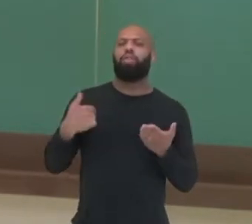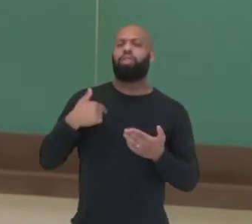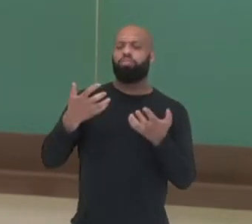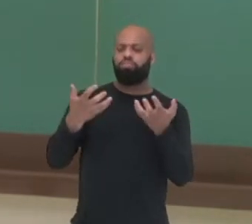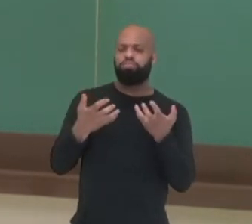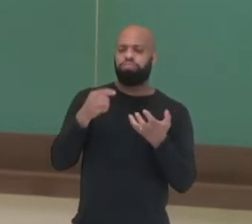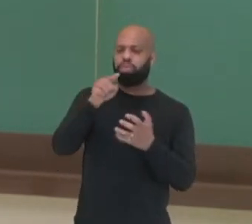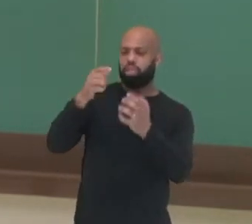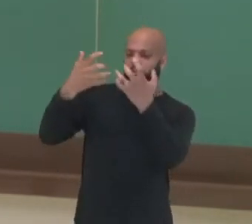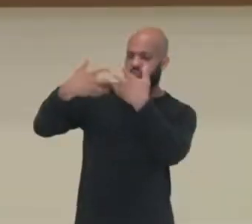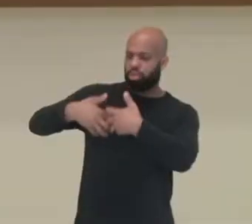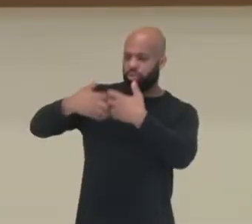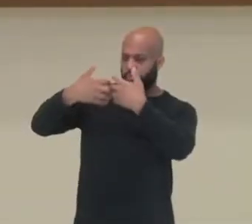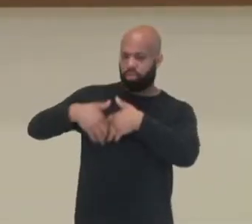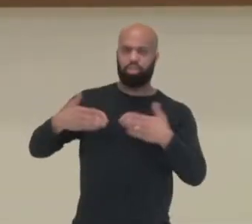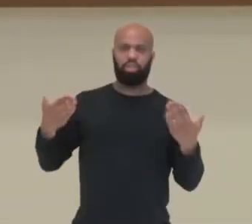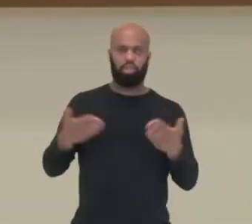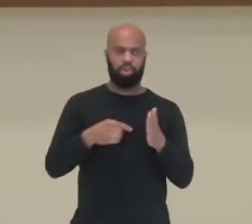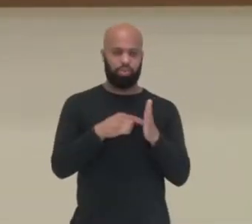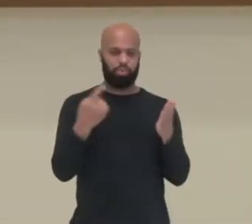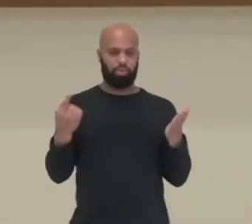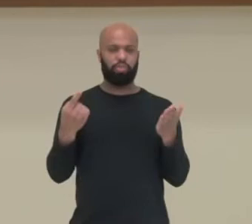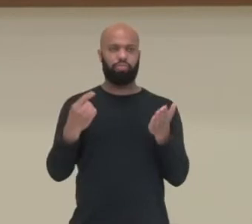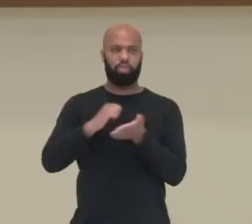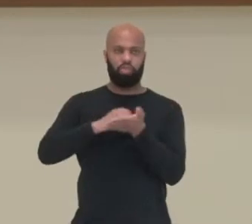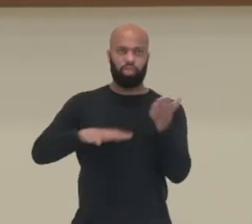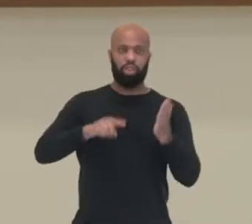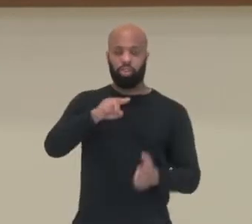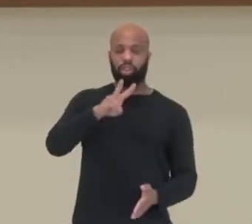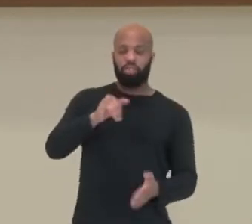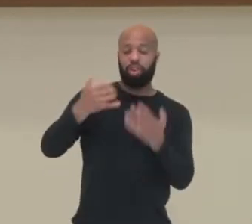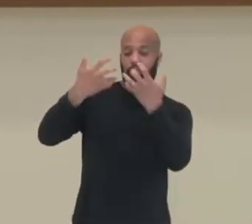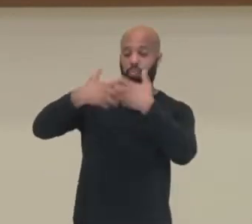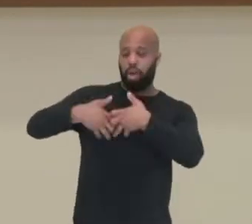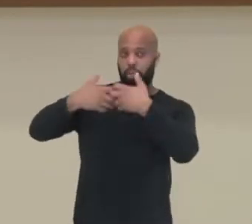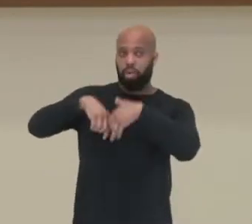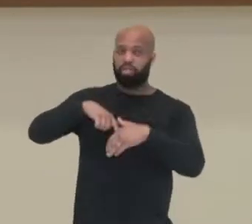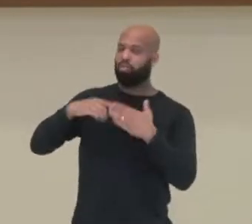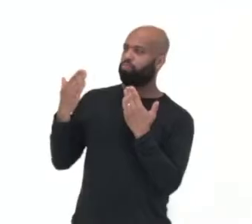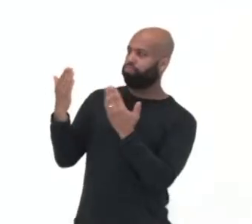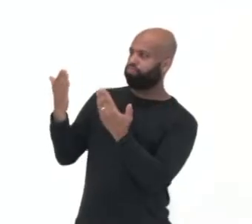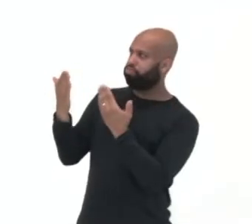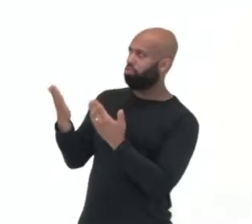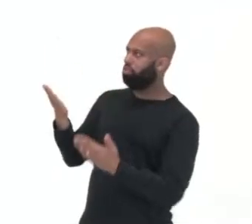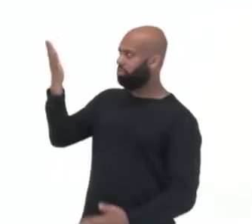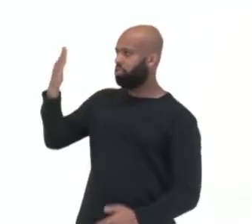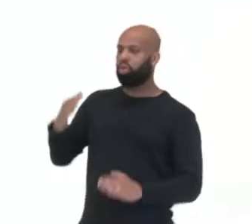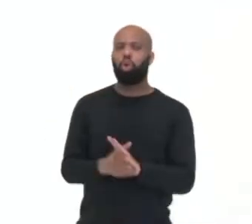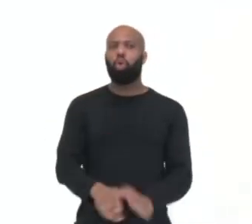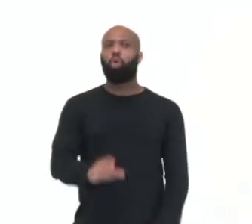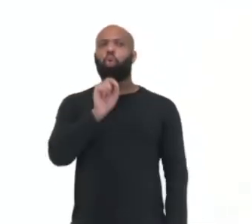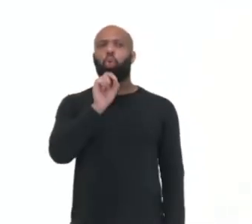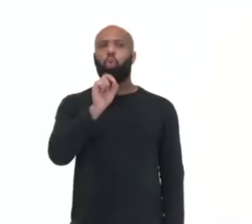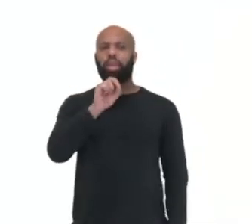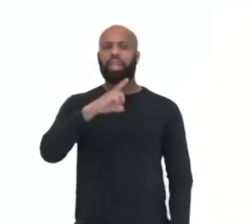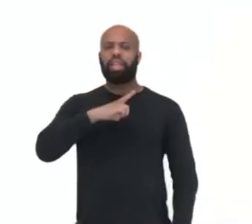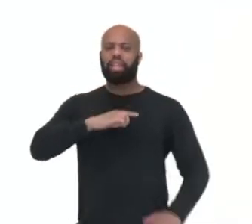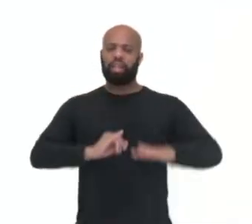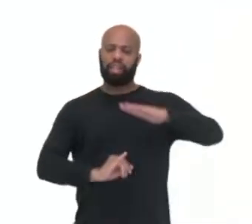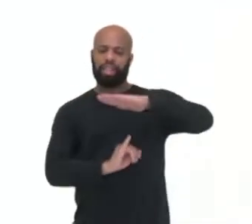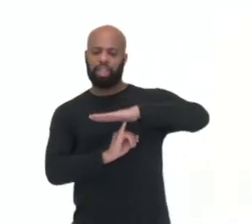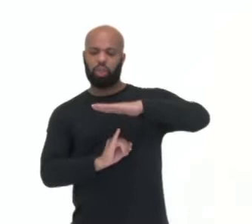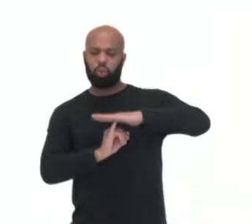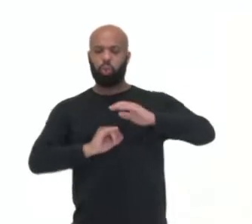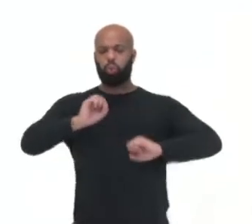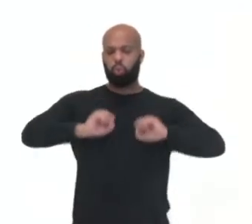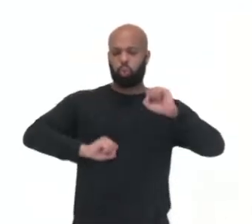no primeiro exercício, tá? Então vocês vão refletir o seguinte questionamento que está ali. Quais são as indústrias envolvidas no